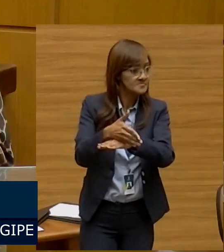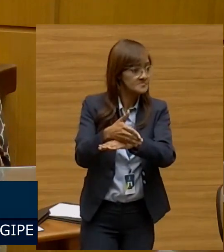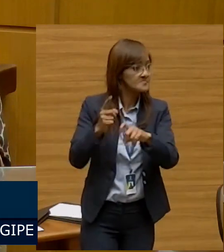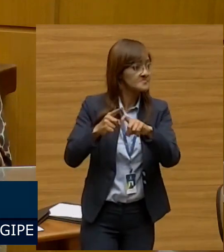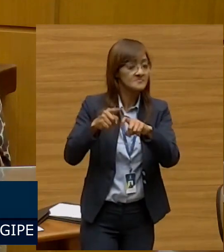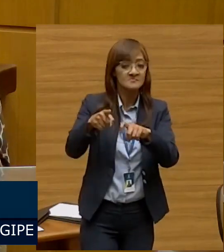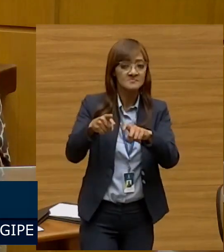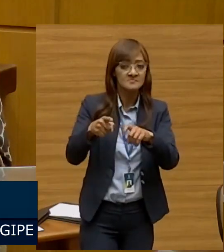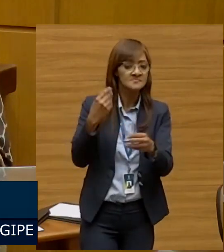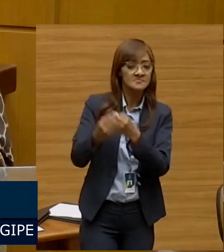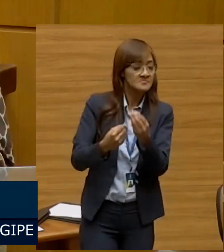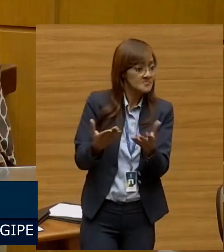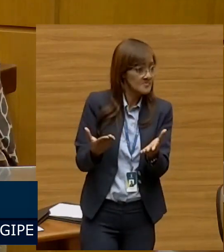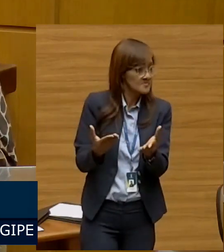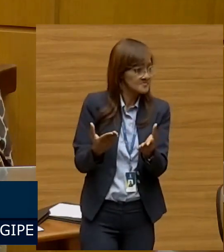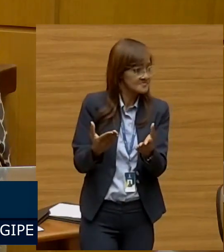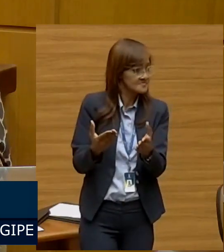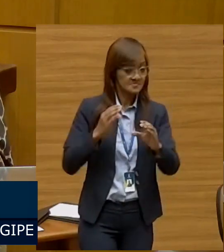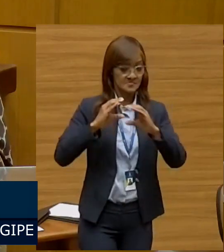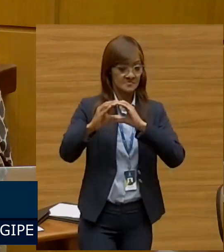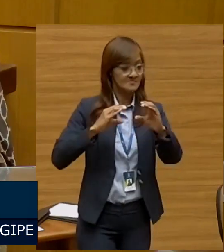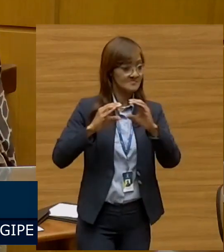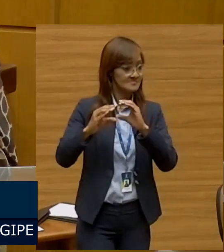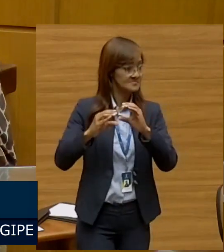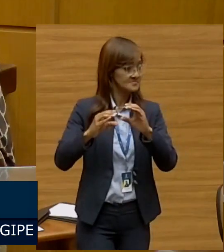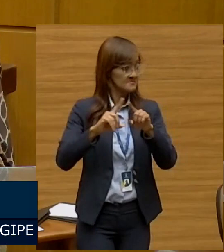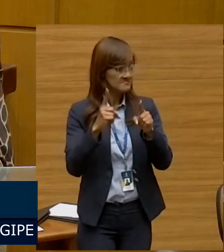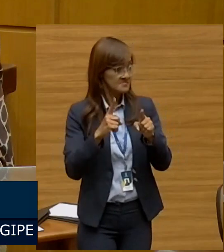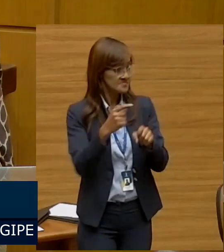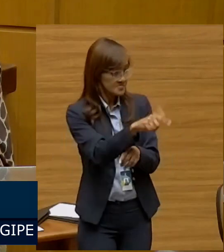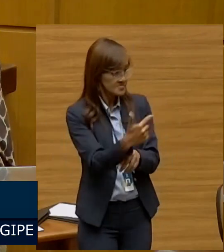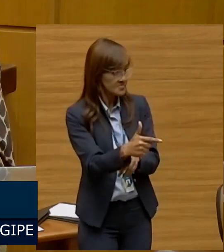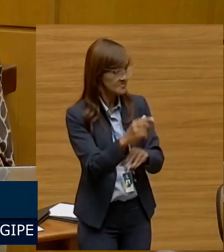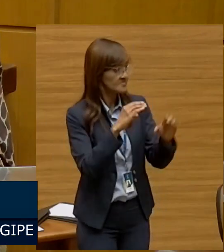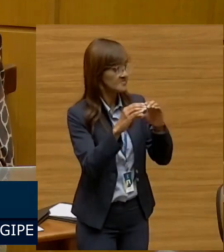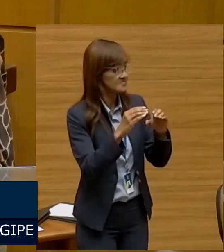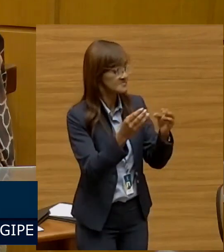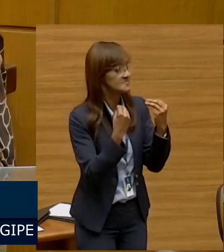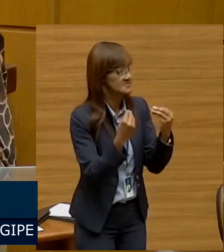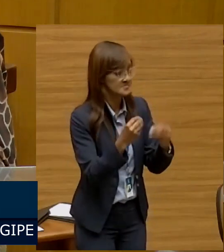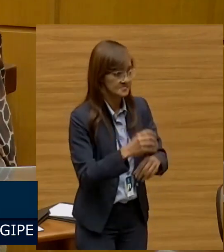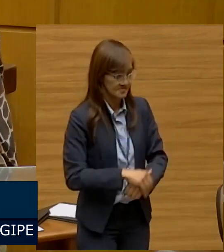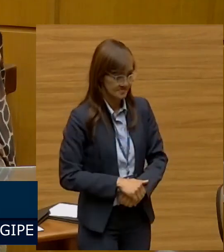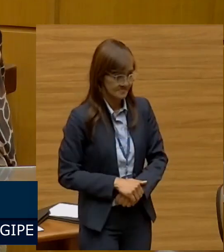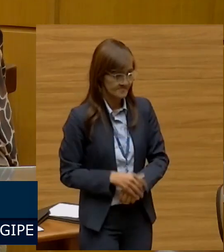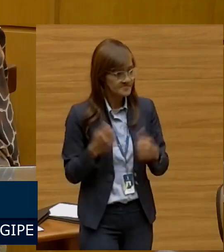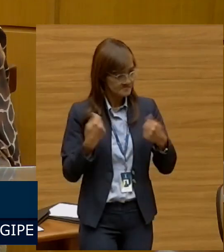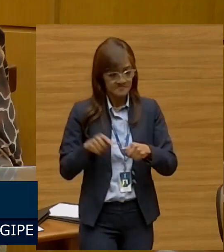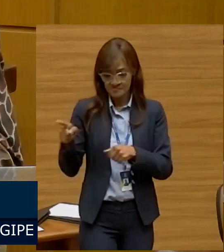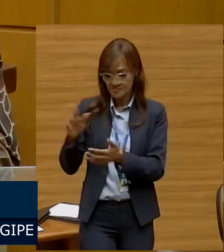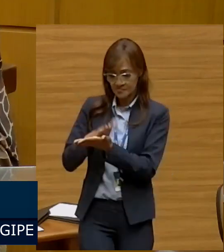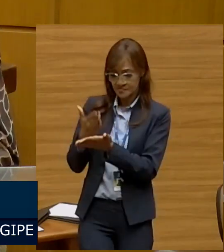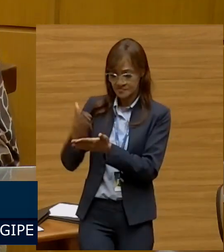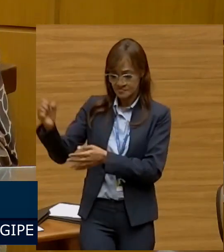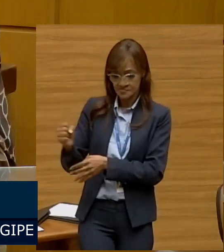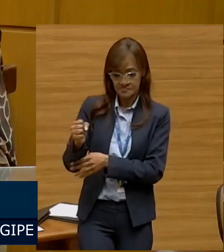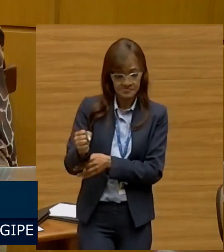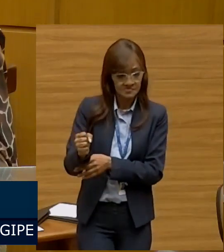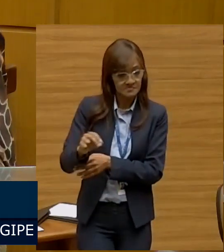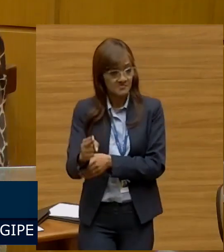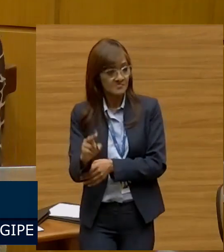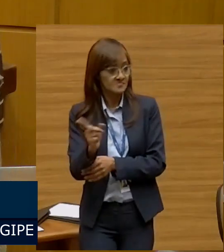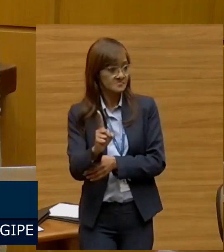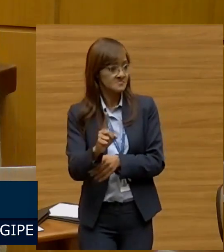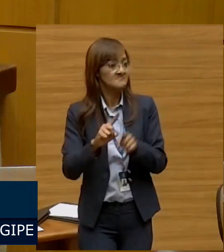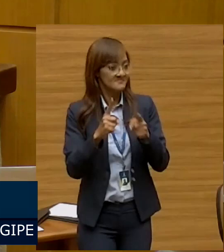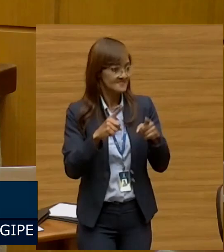saúde é ter comunicação, e essa comunicação ela pode ser intermediada por um intérprete ou não, mas a comunicação